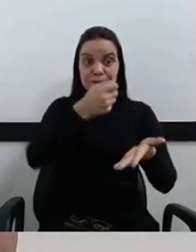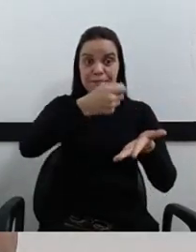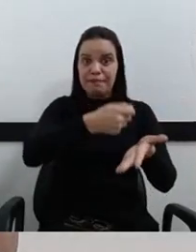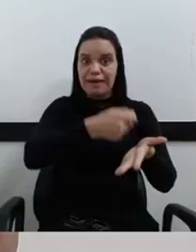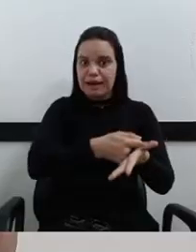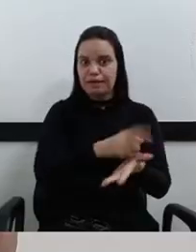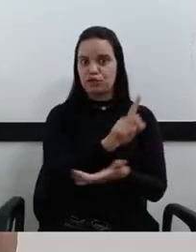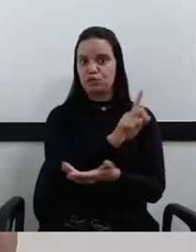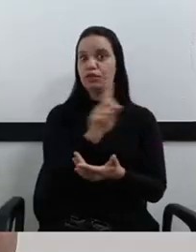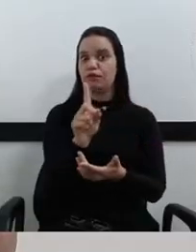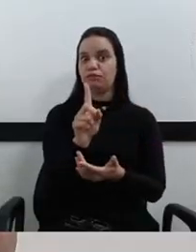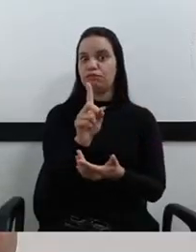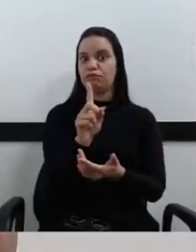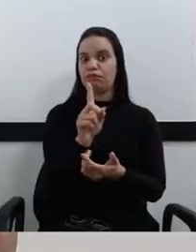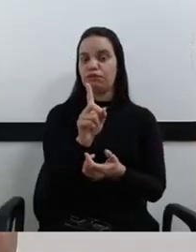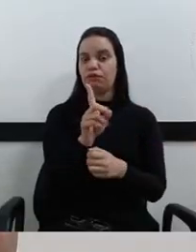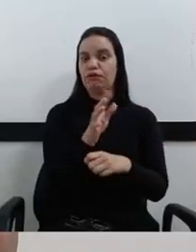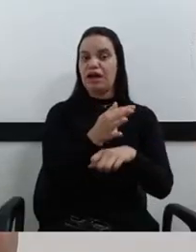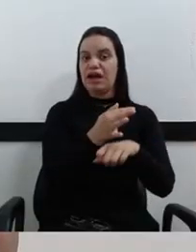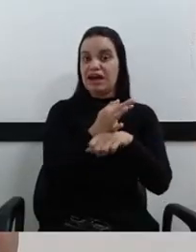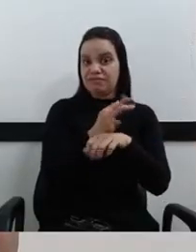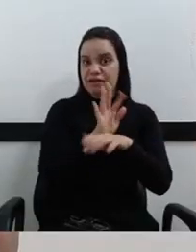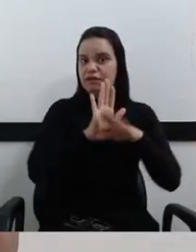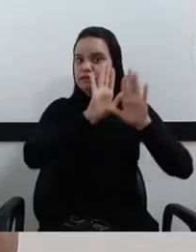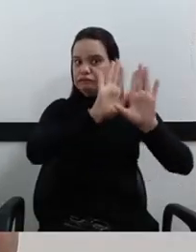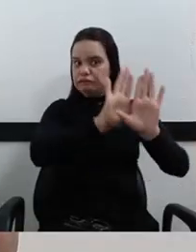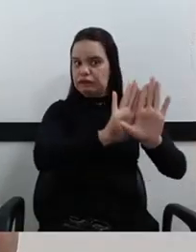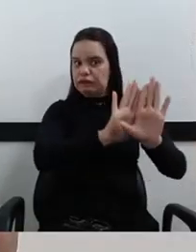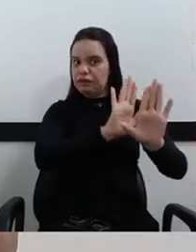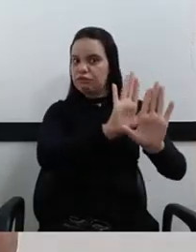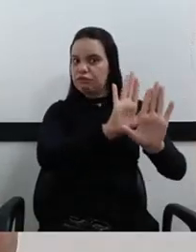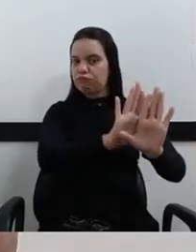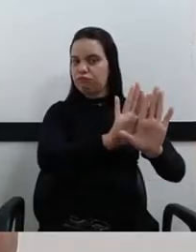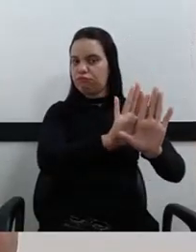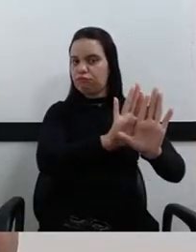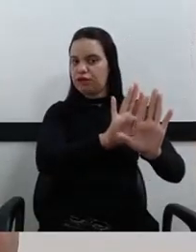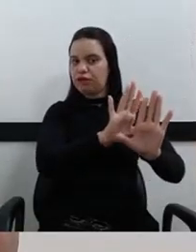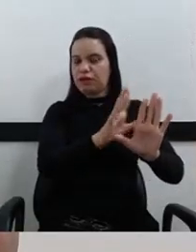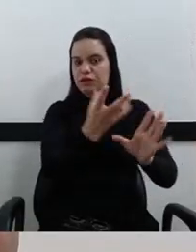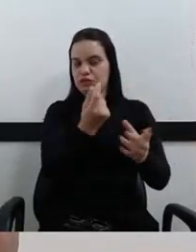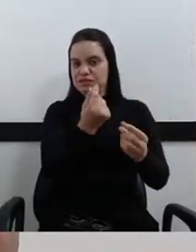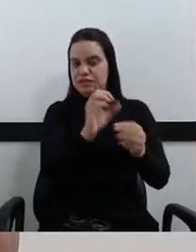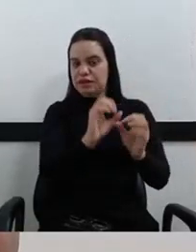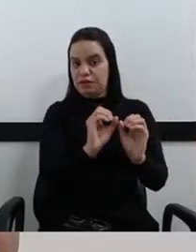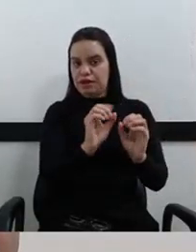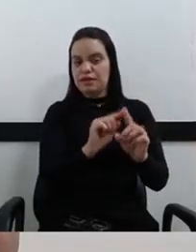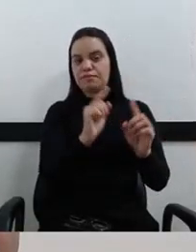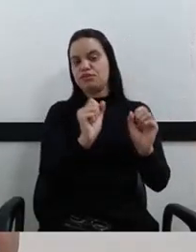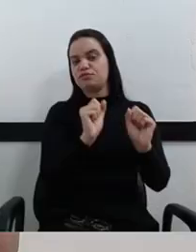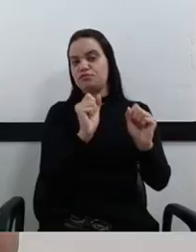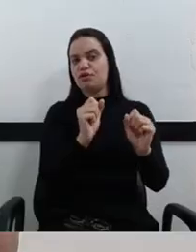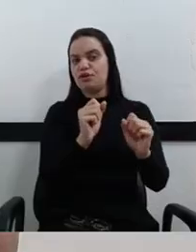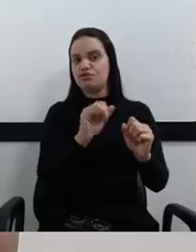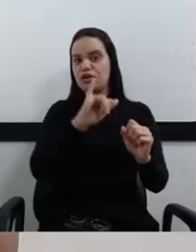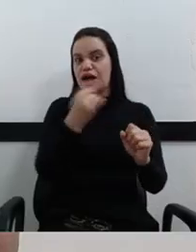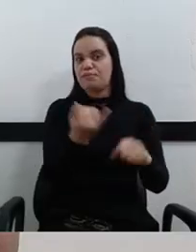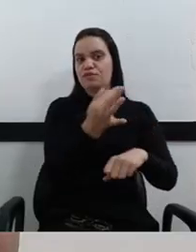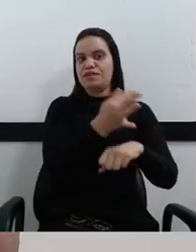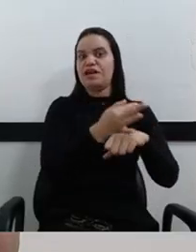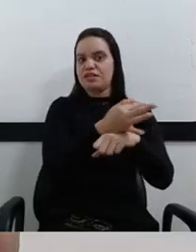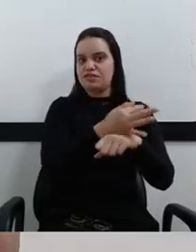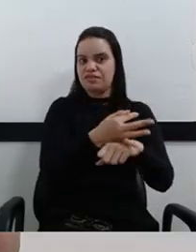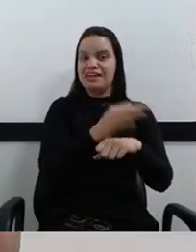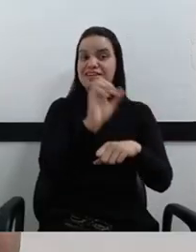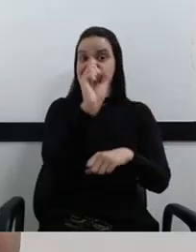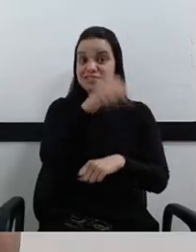pagamento. O gozo estaria preservado, seria esse o desenho. Então, apesar de não poder receber, ele vai continuar podendo gozar estes dias.